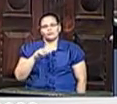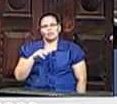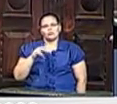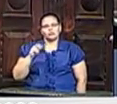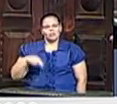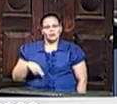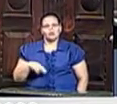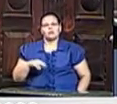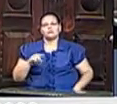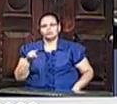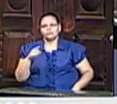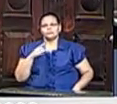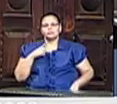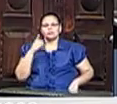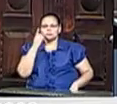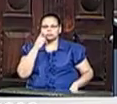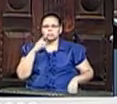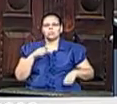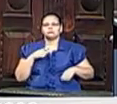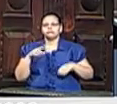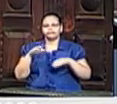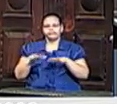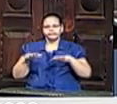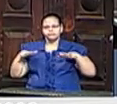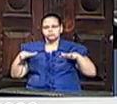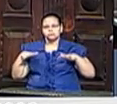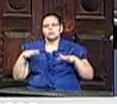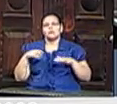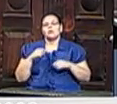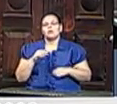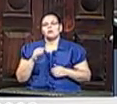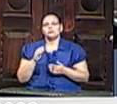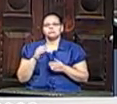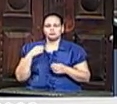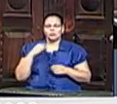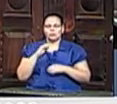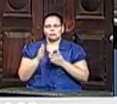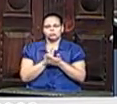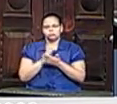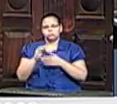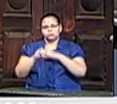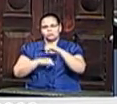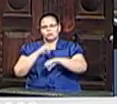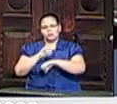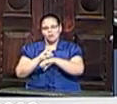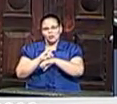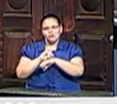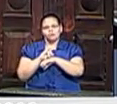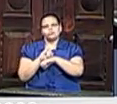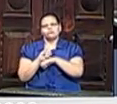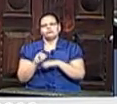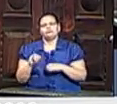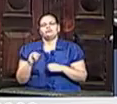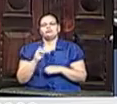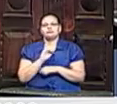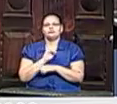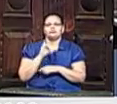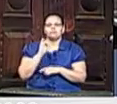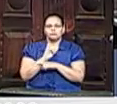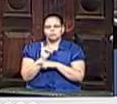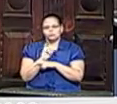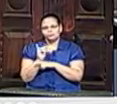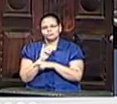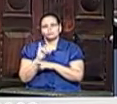nos assistem pela TV Alerj, nos seguem pelas redes sociais, imprensa, colegas